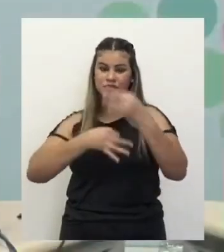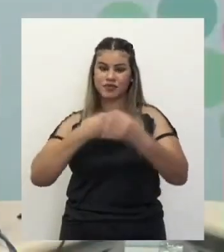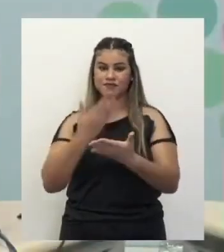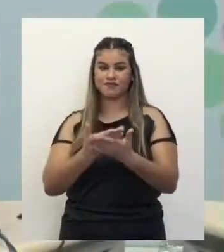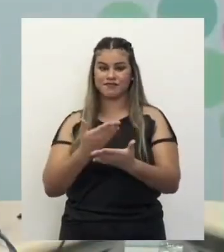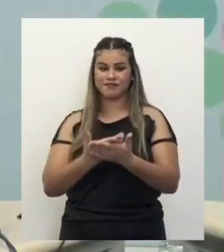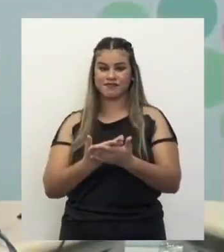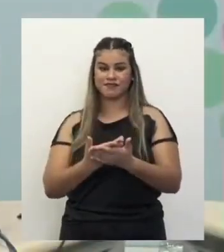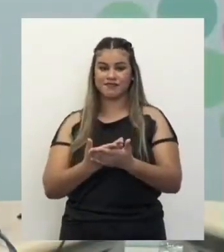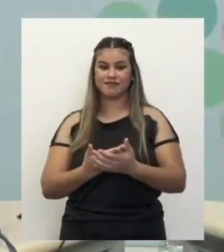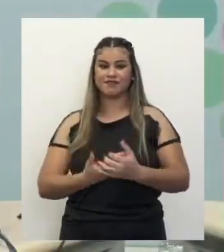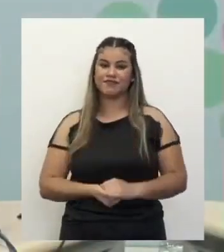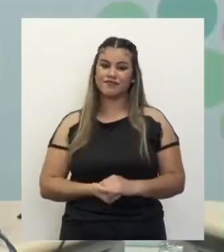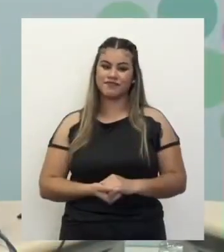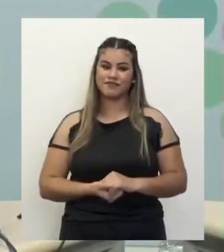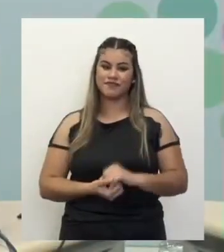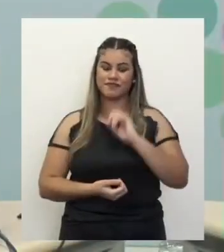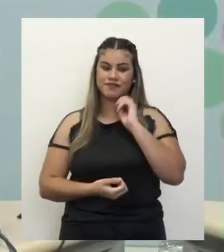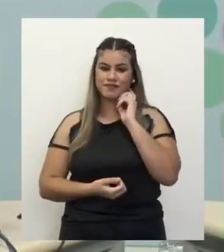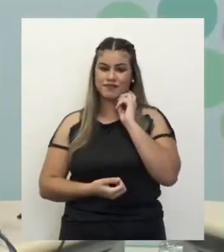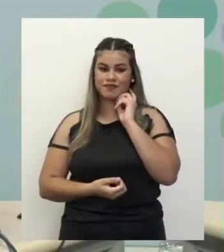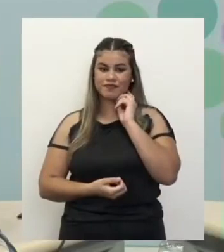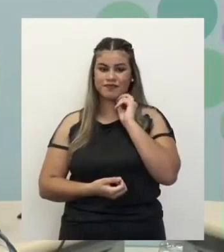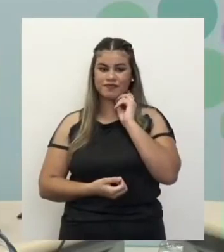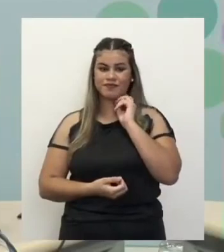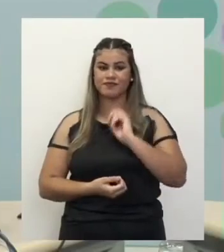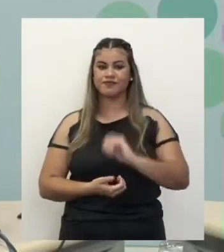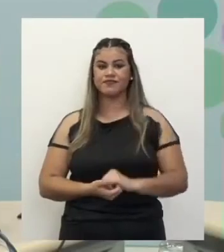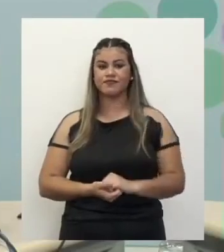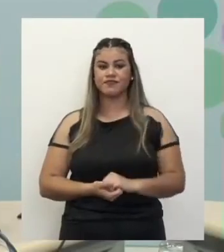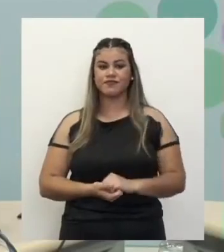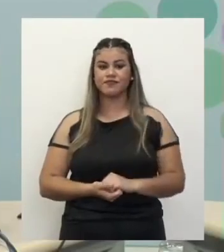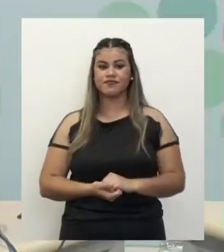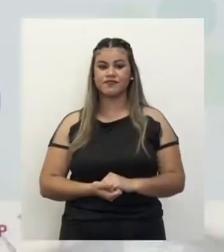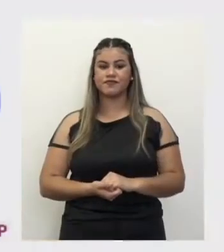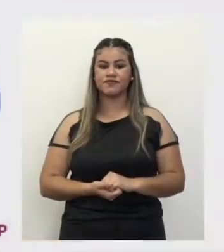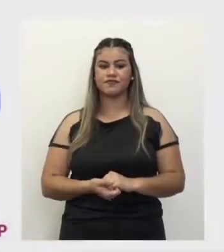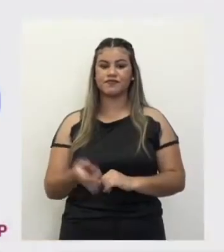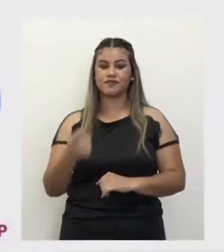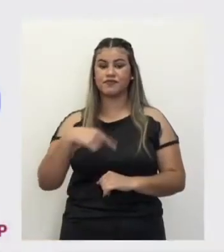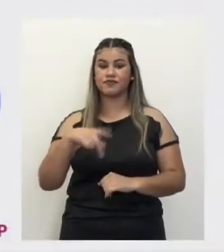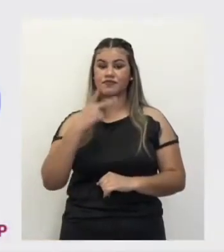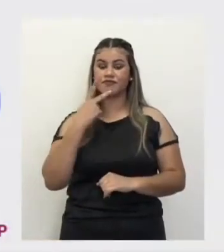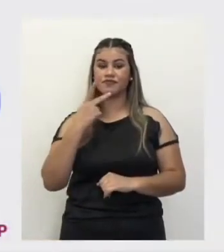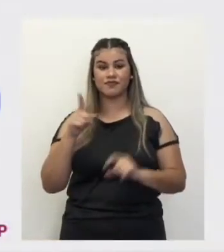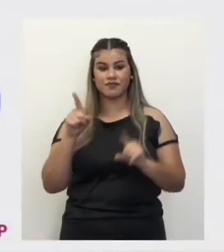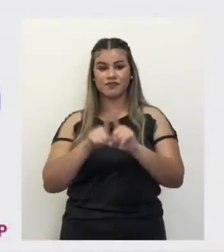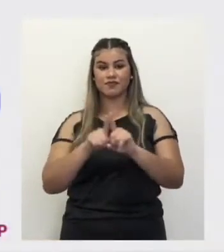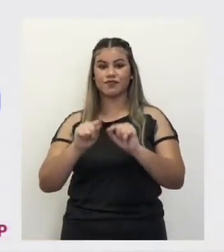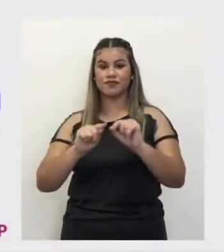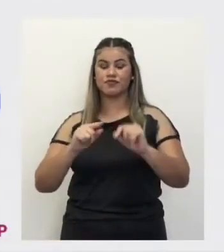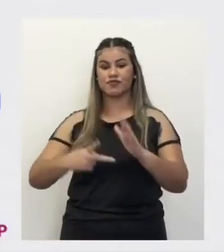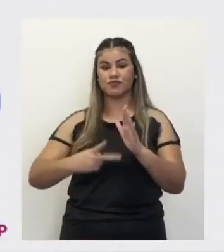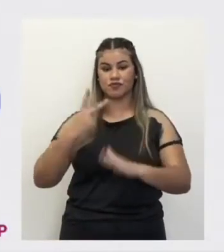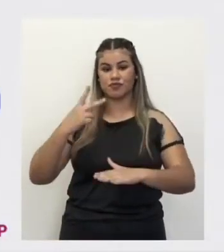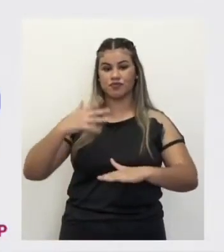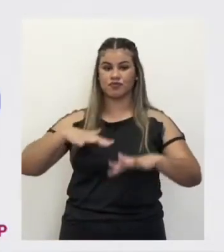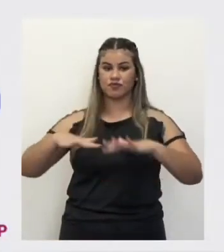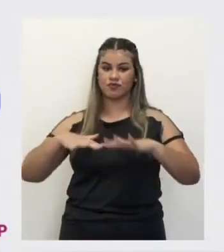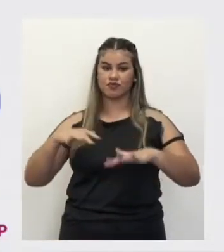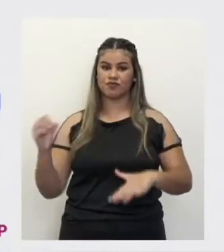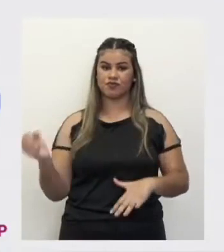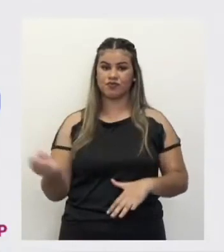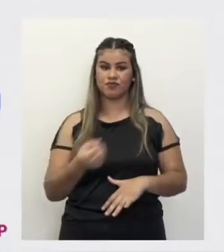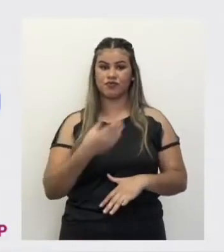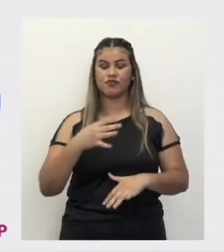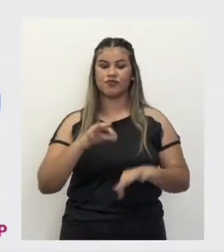aula. E nós já, antes de, né, da gente se despedir, nós vamos falar aí da segunda edição do Movimento Inova, com